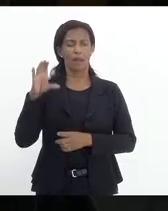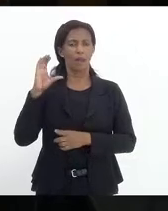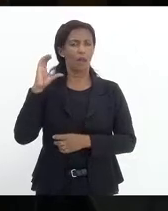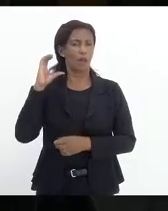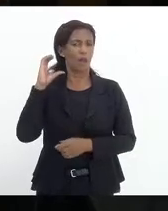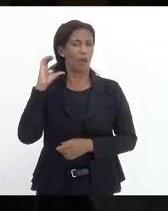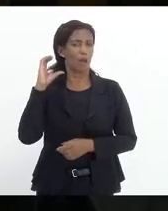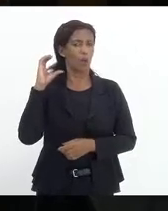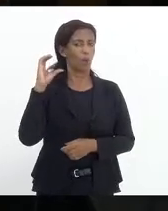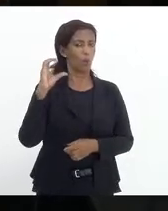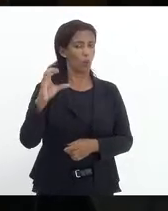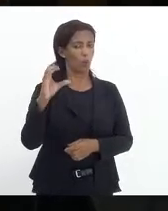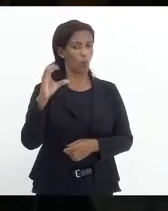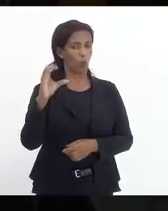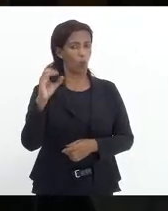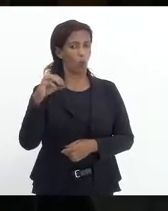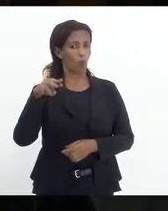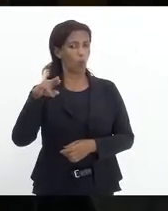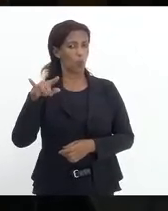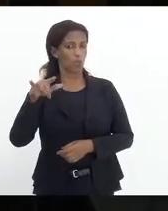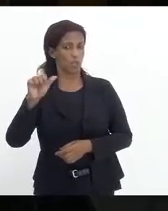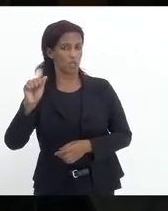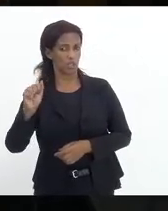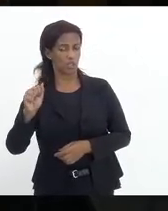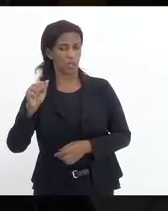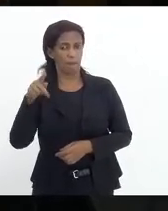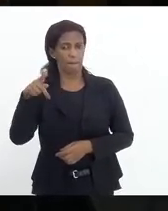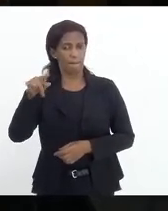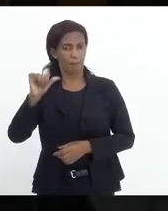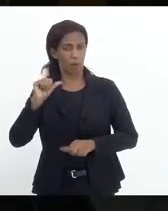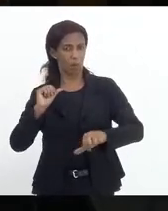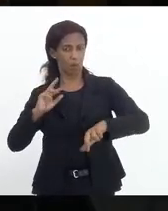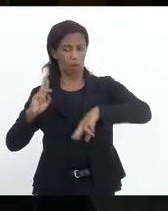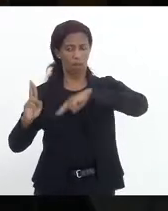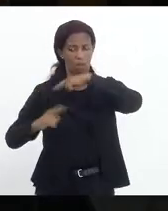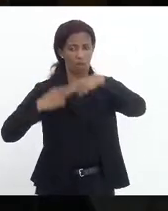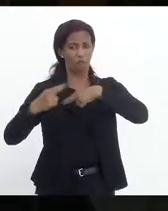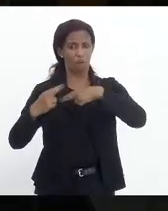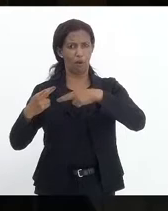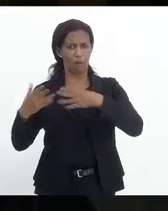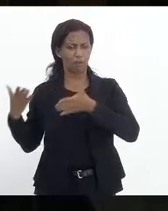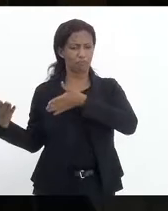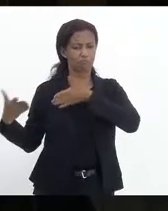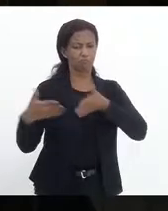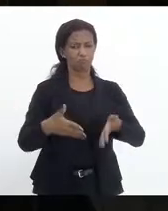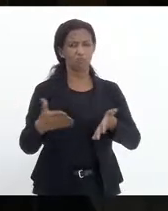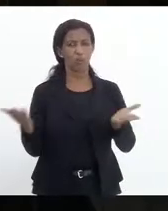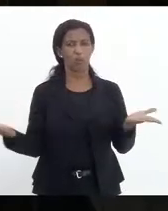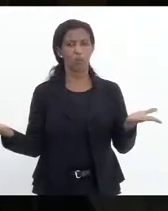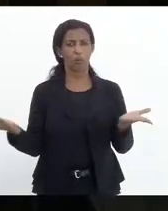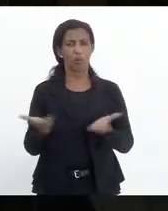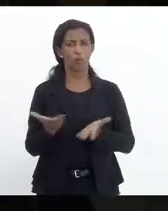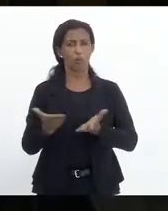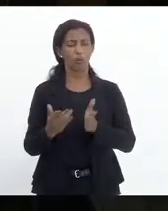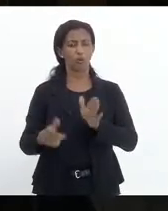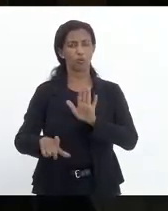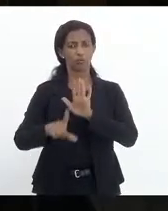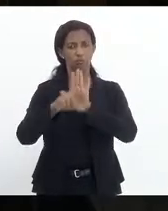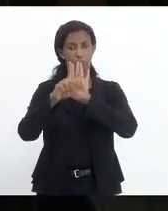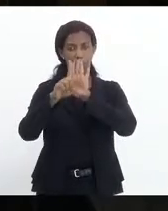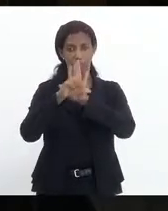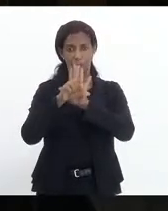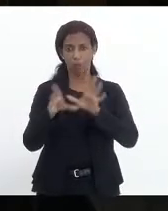jornalista Paloma savedra reforma chega hoje ao legislativo